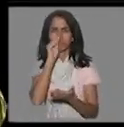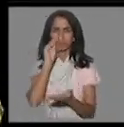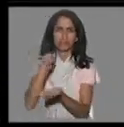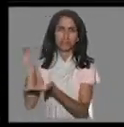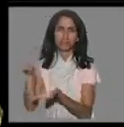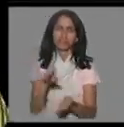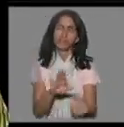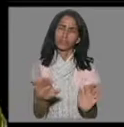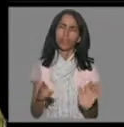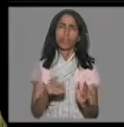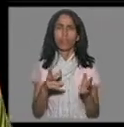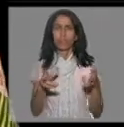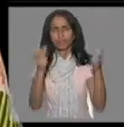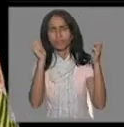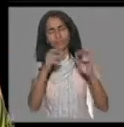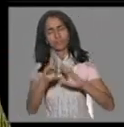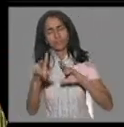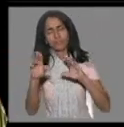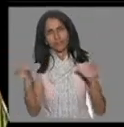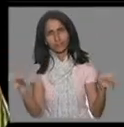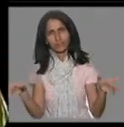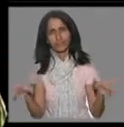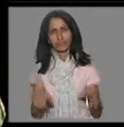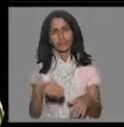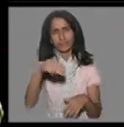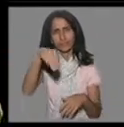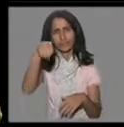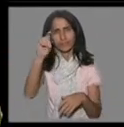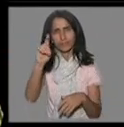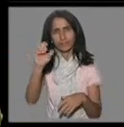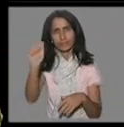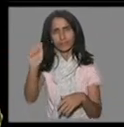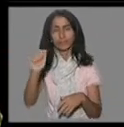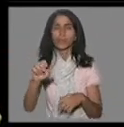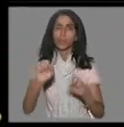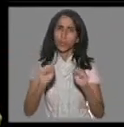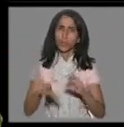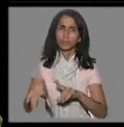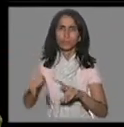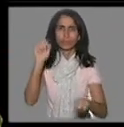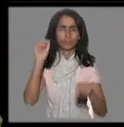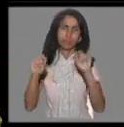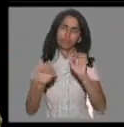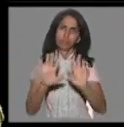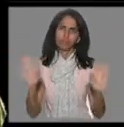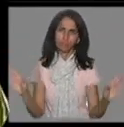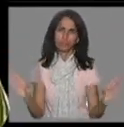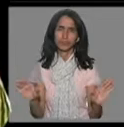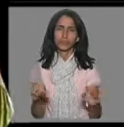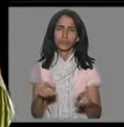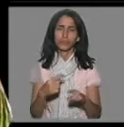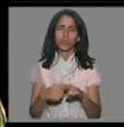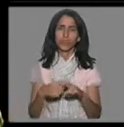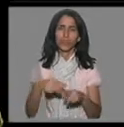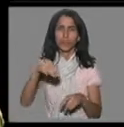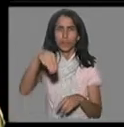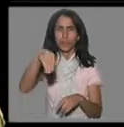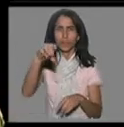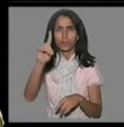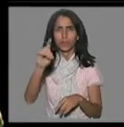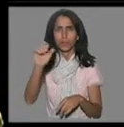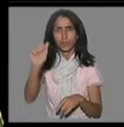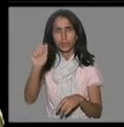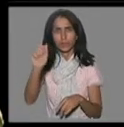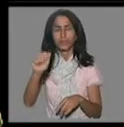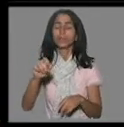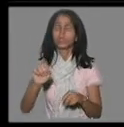outro assunto. Tem essa moda também. Só que a gente pode optar porque a moda, como eu falei, ela tem um apelo